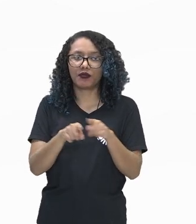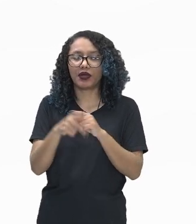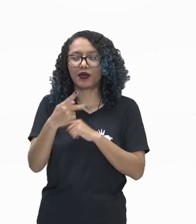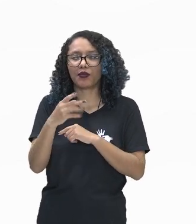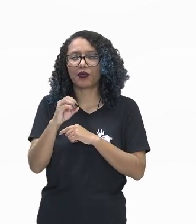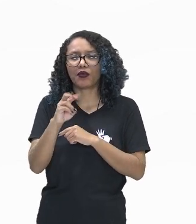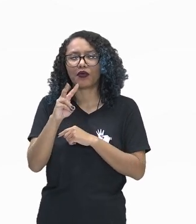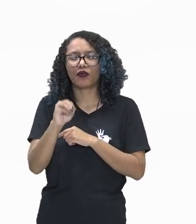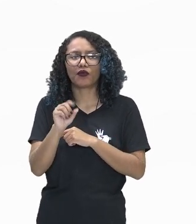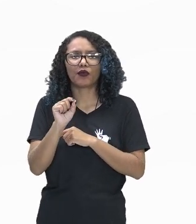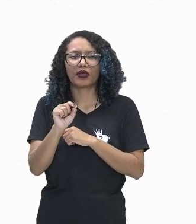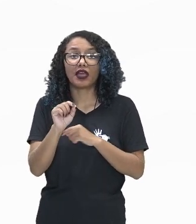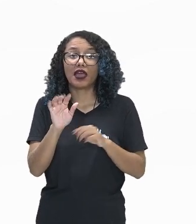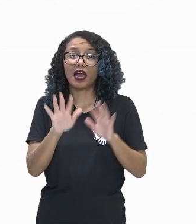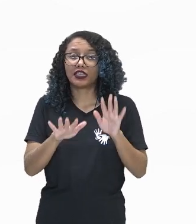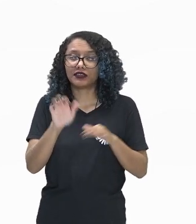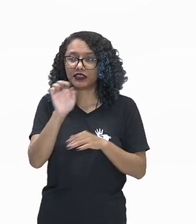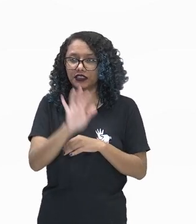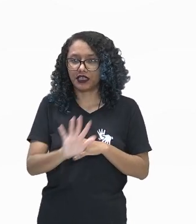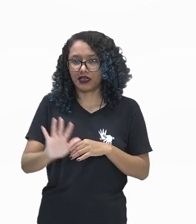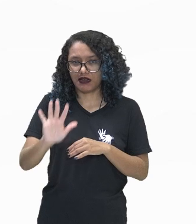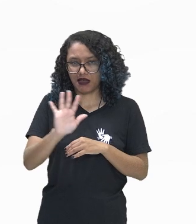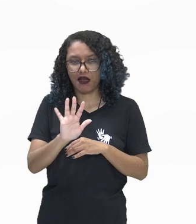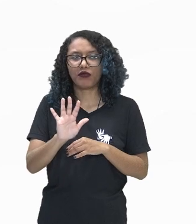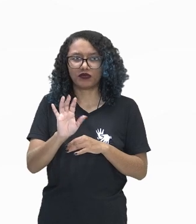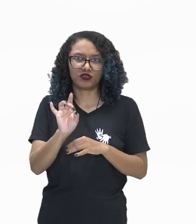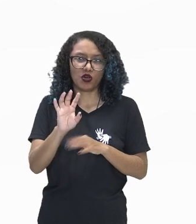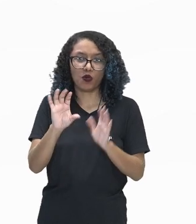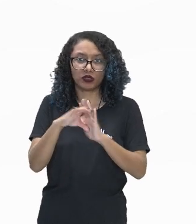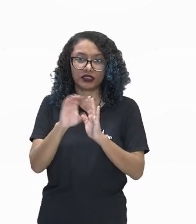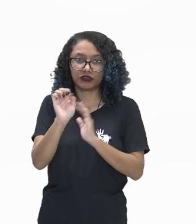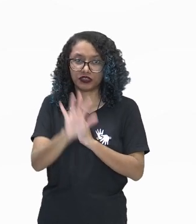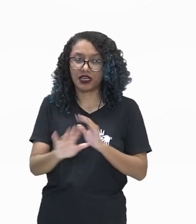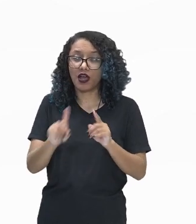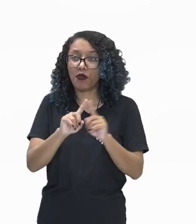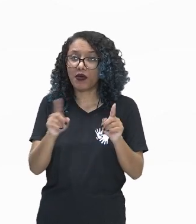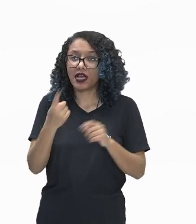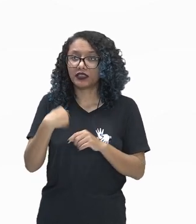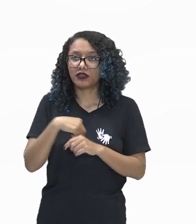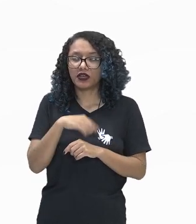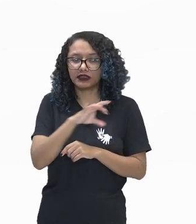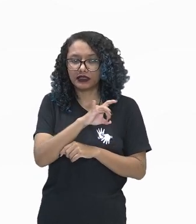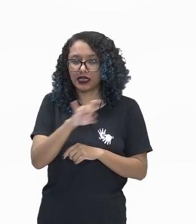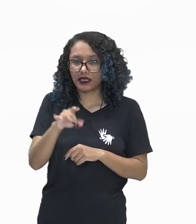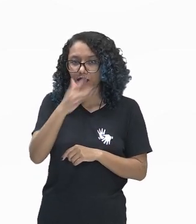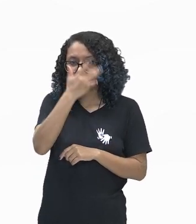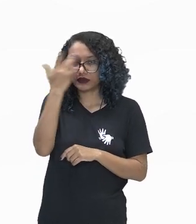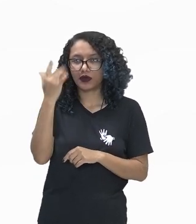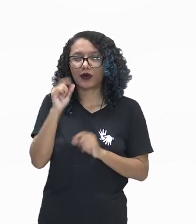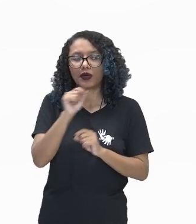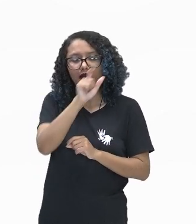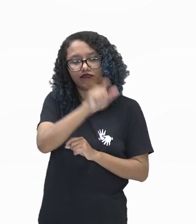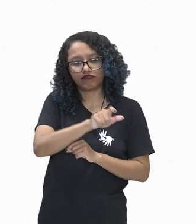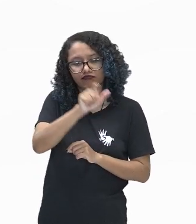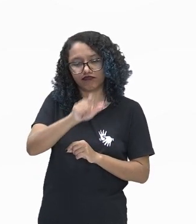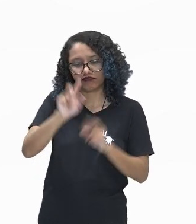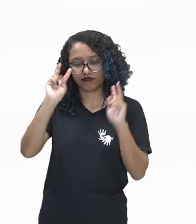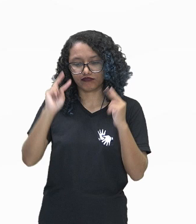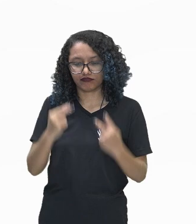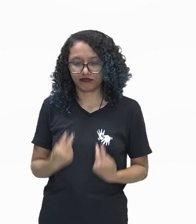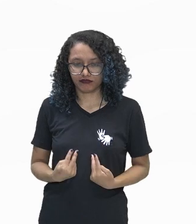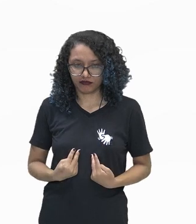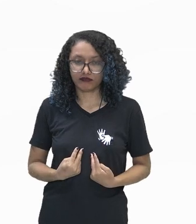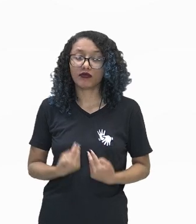gente generaliza, né, mas nós somos pessoas, nós somos seres humanos e, como tal, nós temos direitos